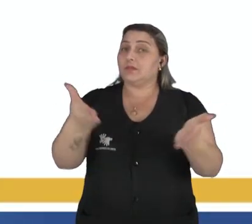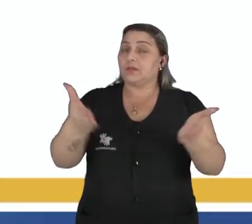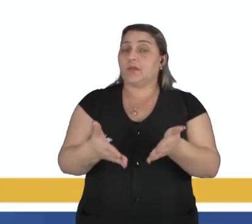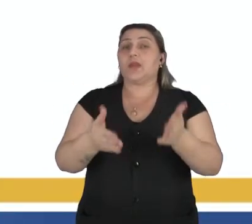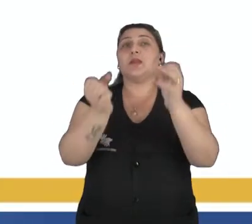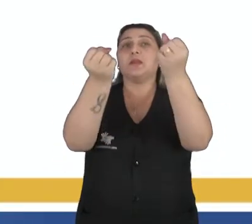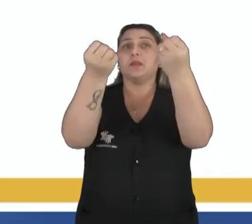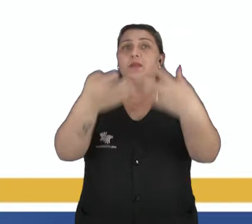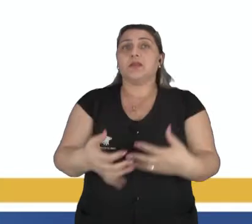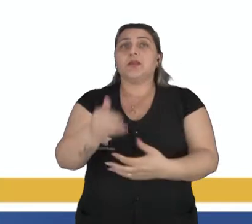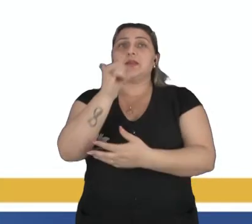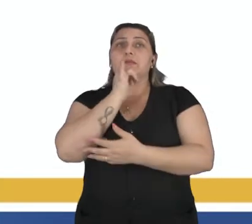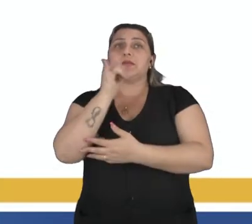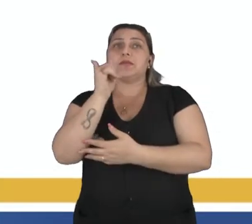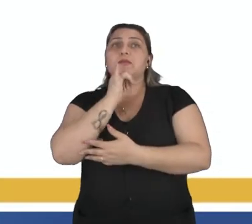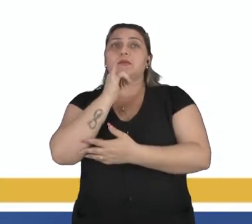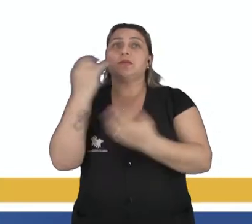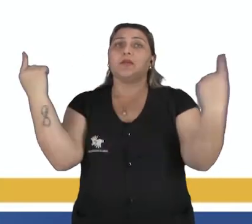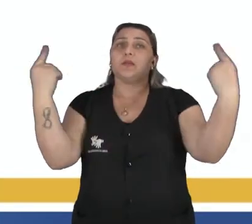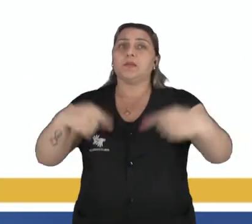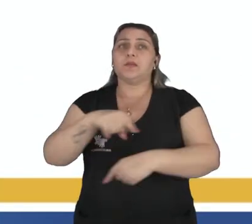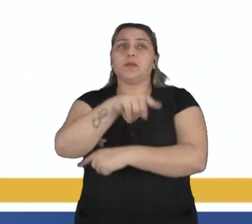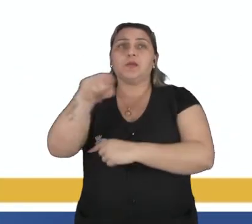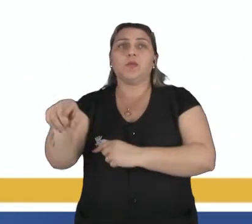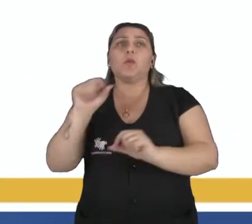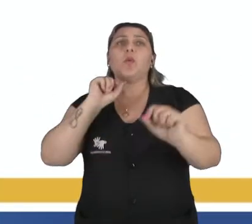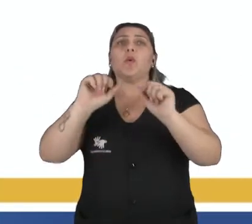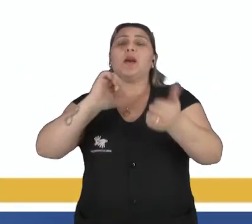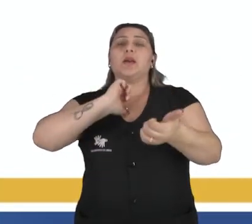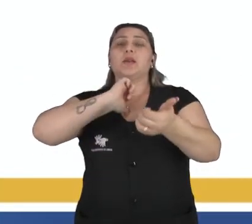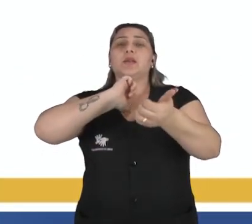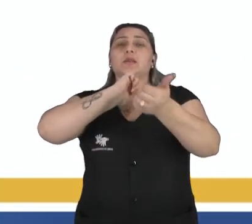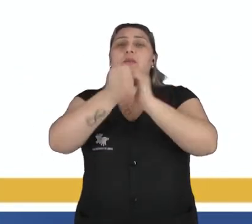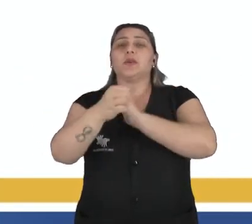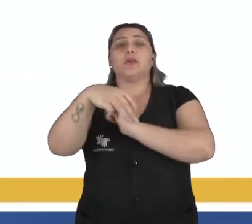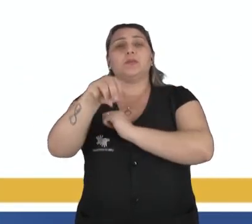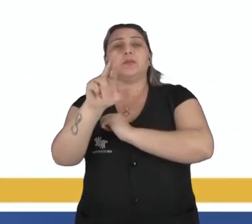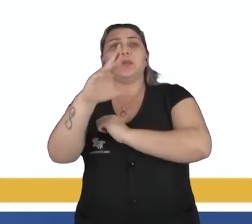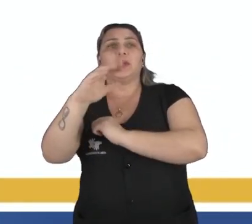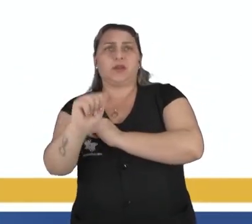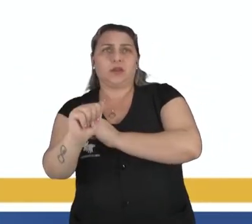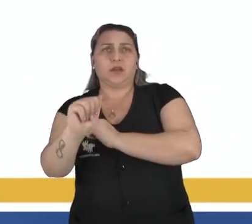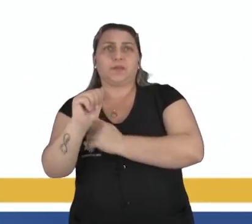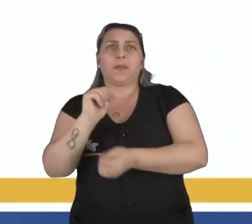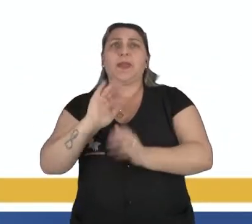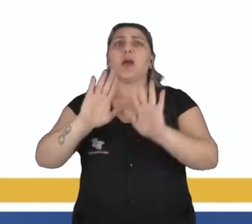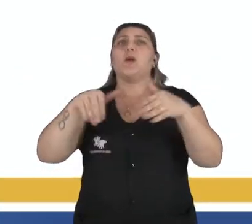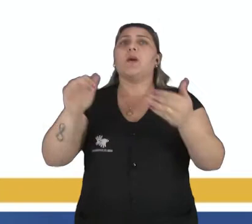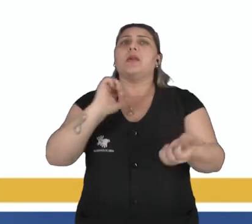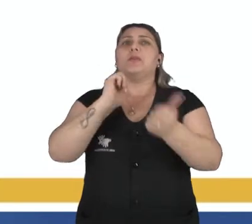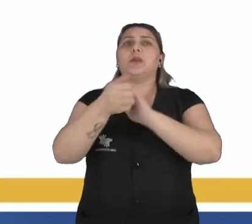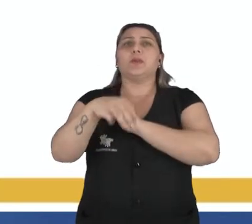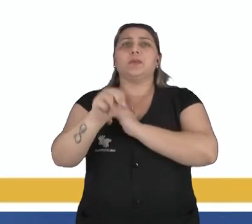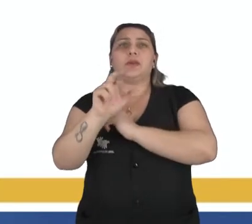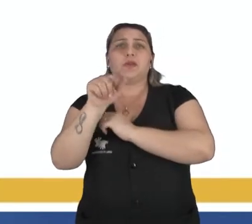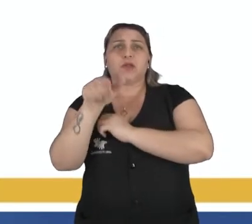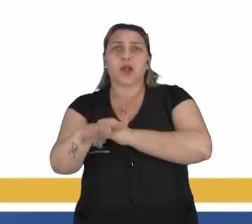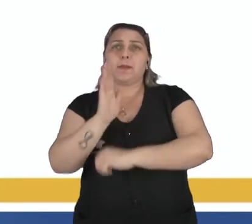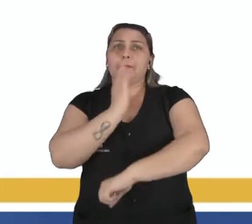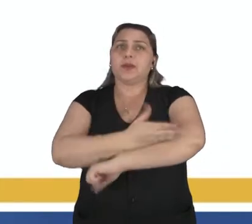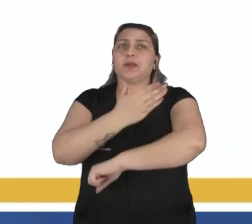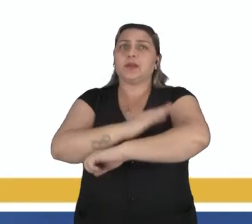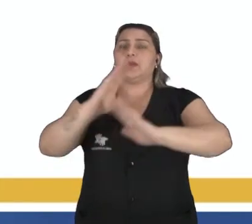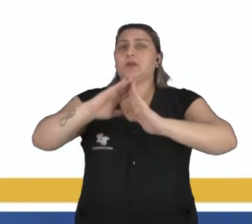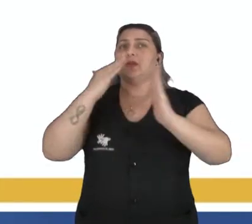essa definição e exemplos, eu vou lançar um desafio para você. O que é esporte de marca? Quais esportes de marca você